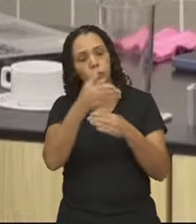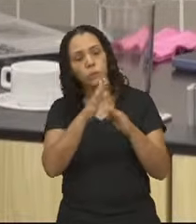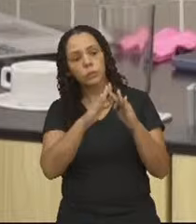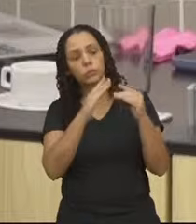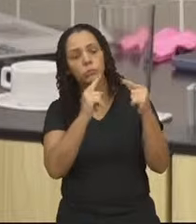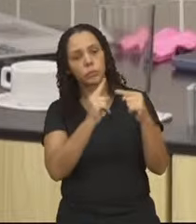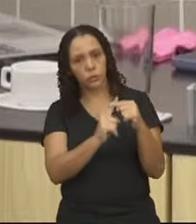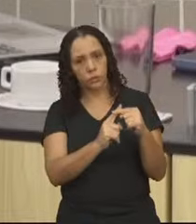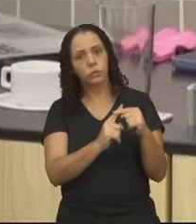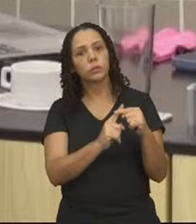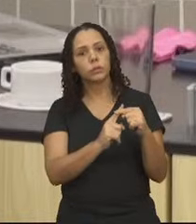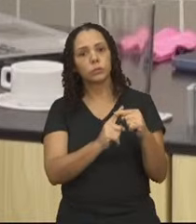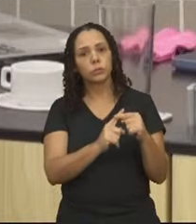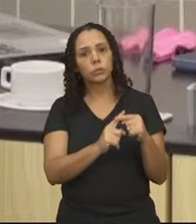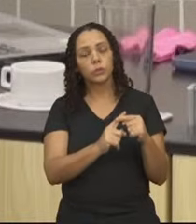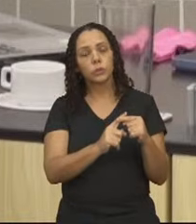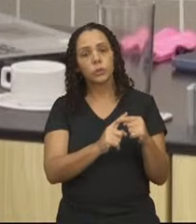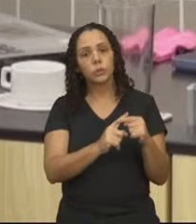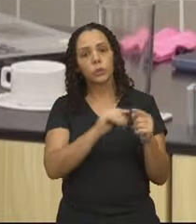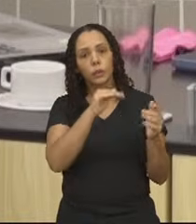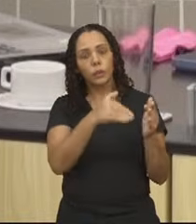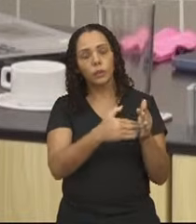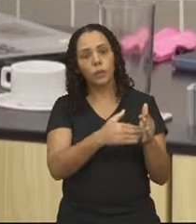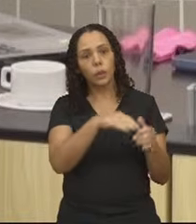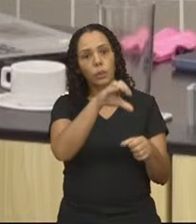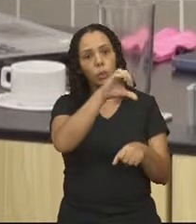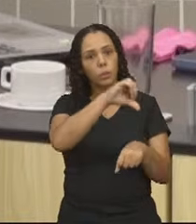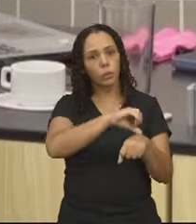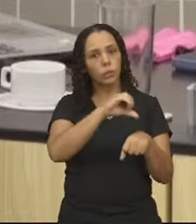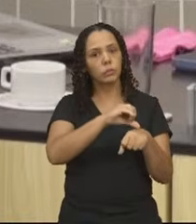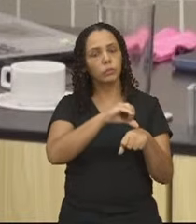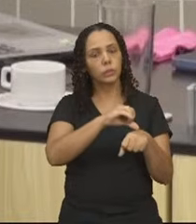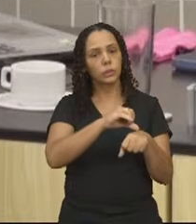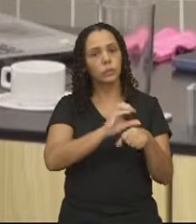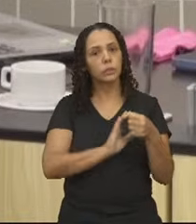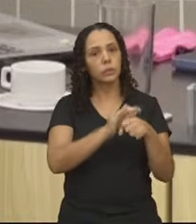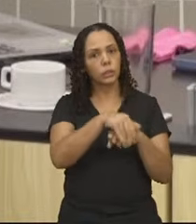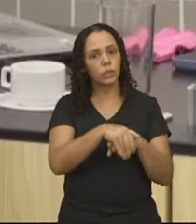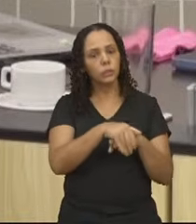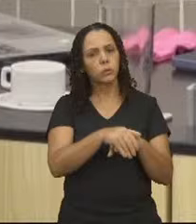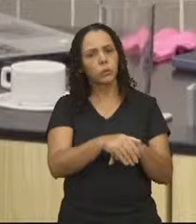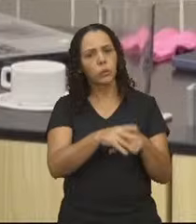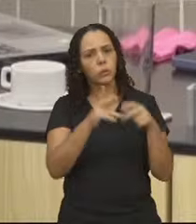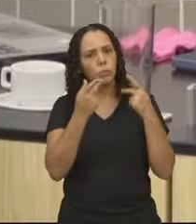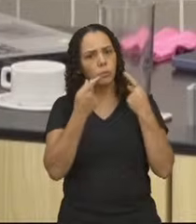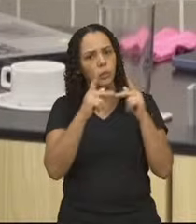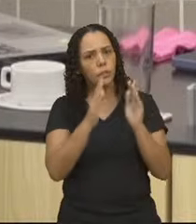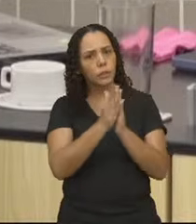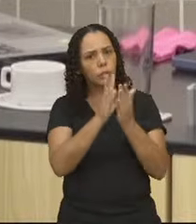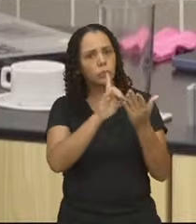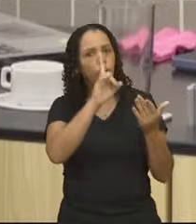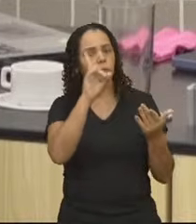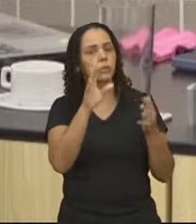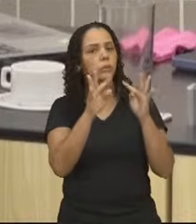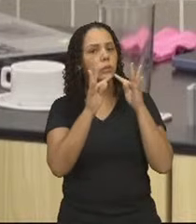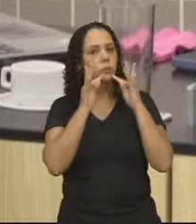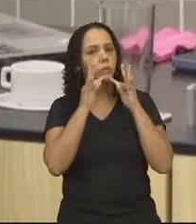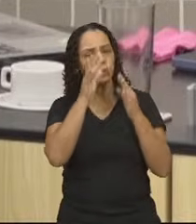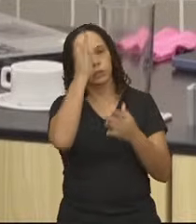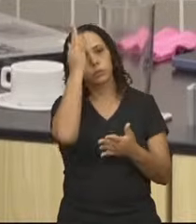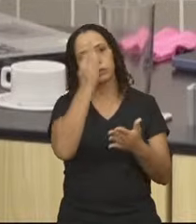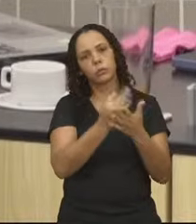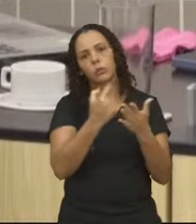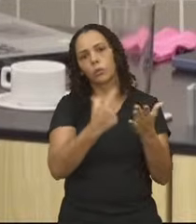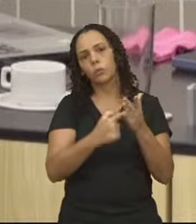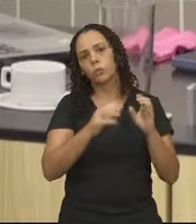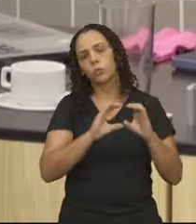onde permanece até às 21 horas, testemunhando sua fé e compromisso com a comunidade.